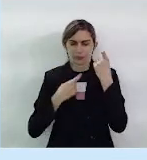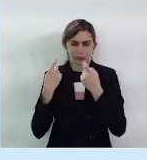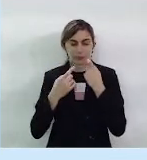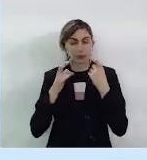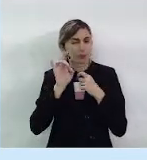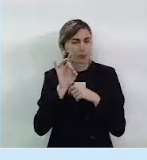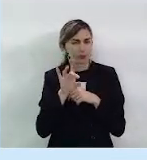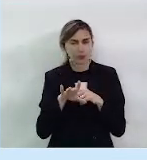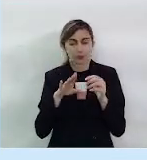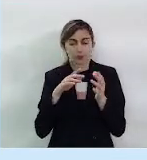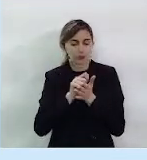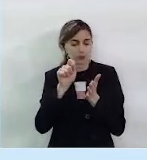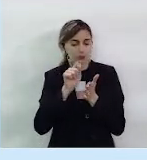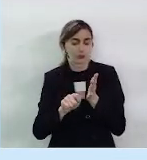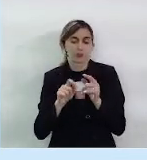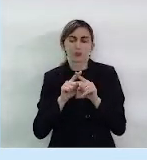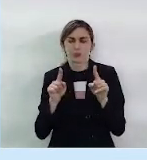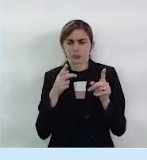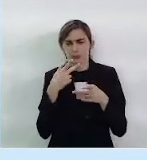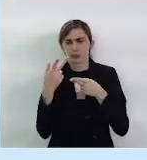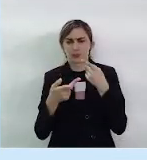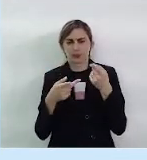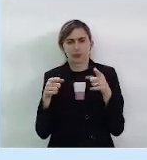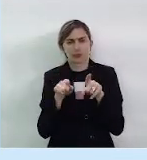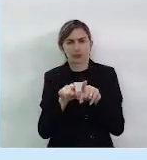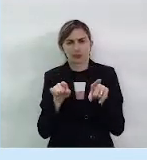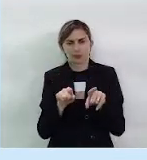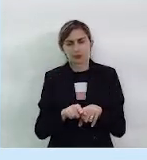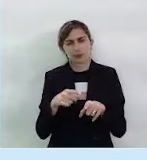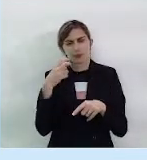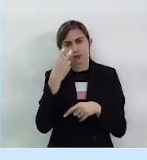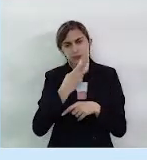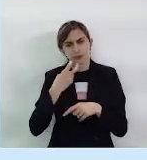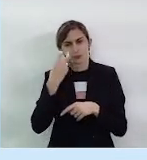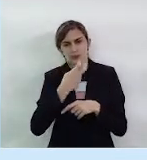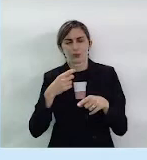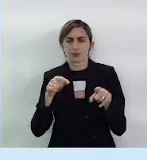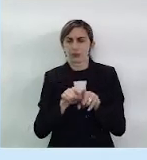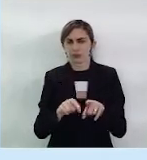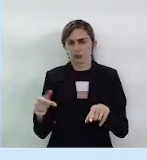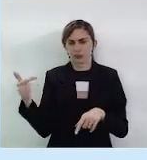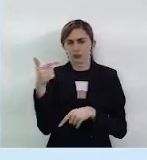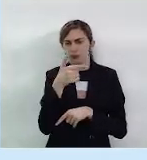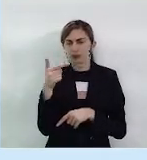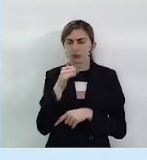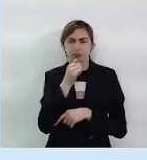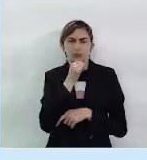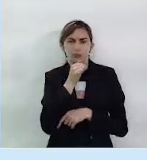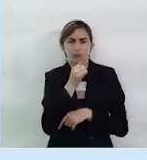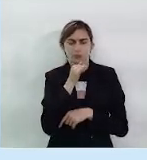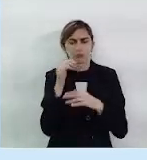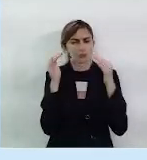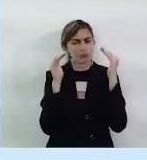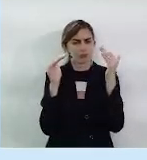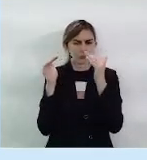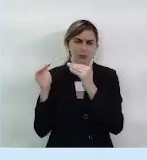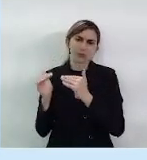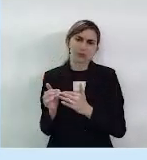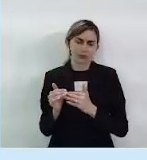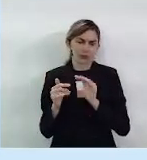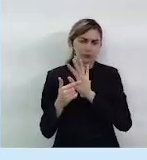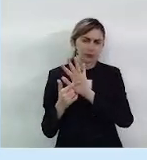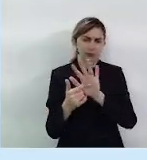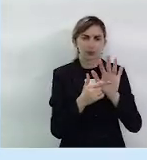não apenas na escrita, mas na fala também, na oralidade. O segundo exemplo, ele obedece, como eu mostrei para